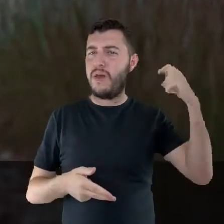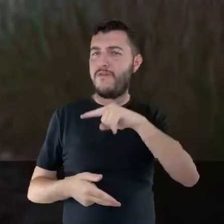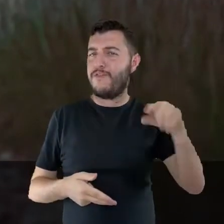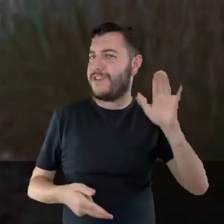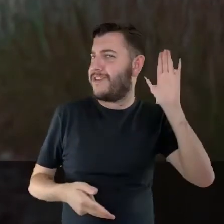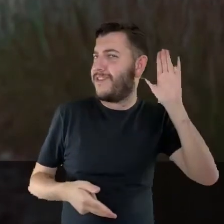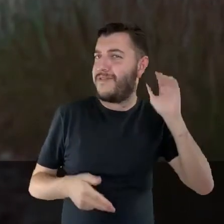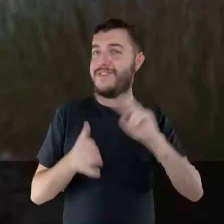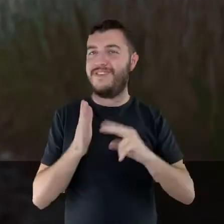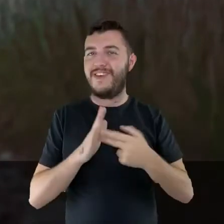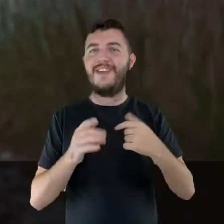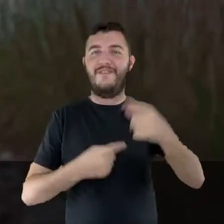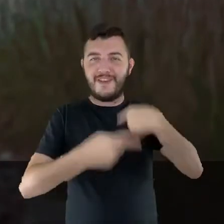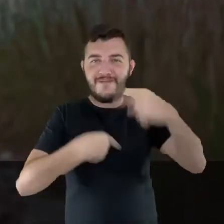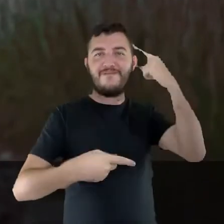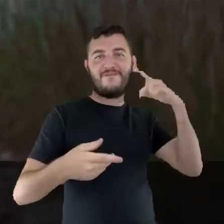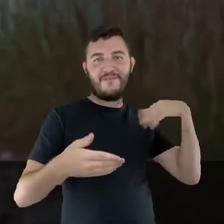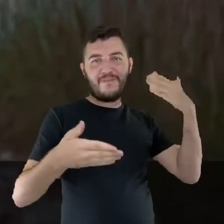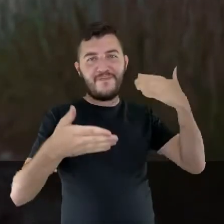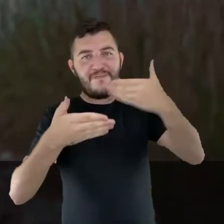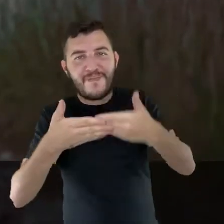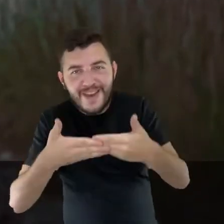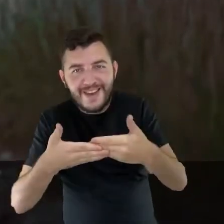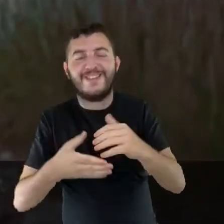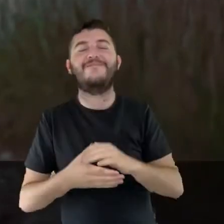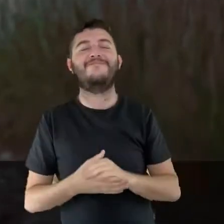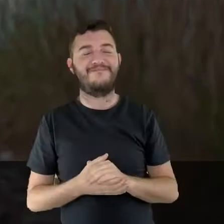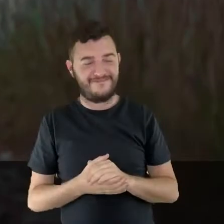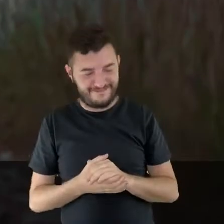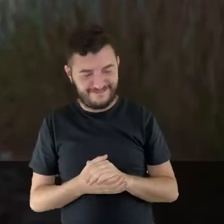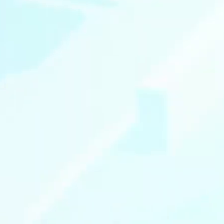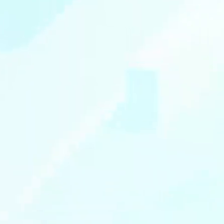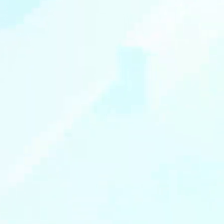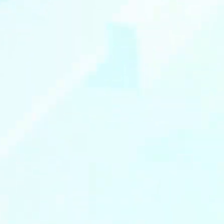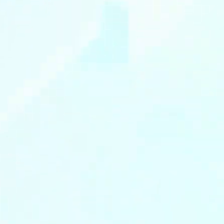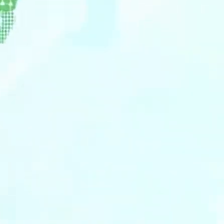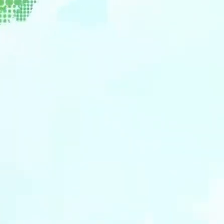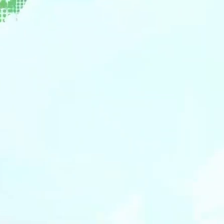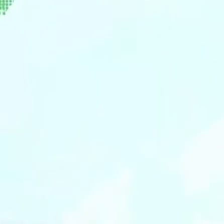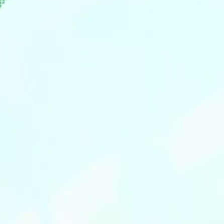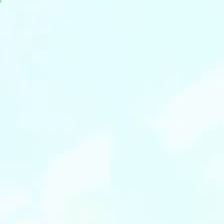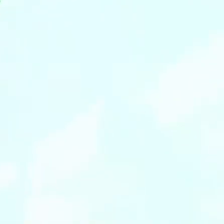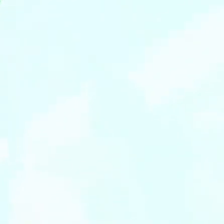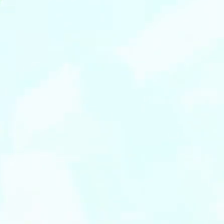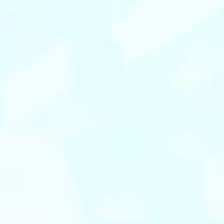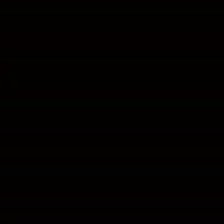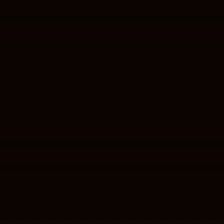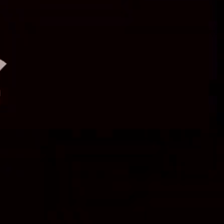Ei, tá ouvindo esse som? É o progresso chegando.